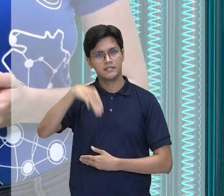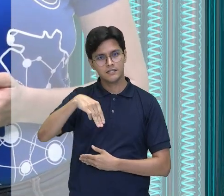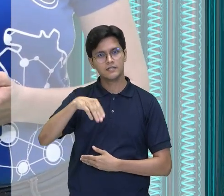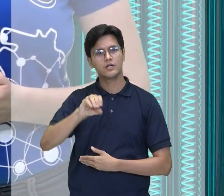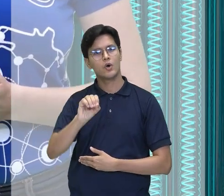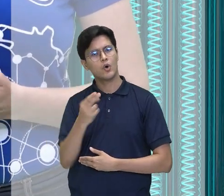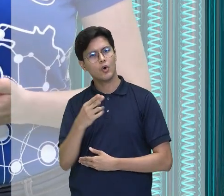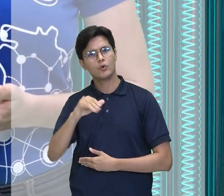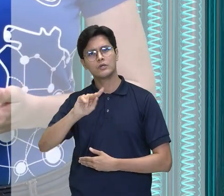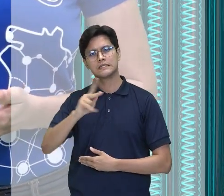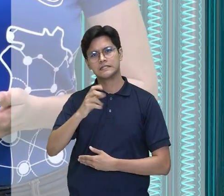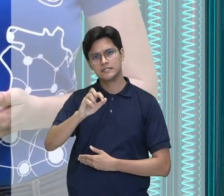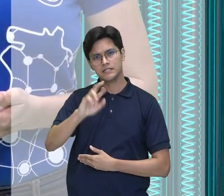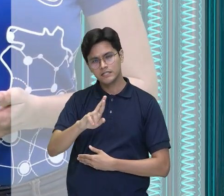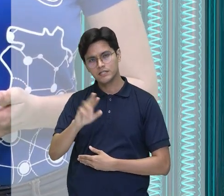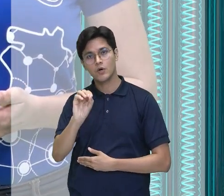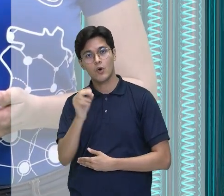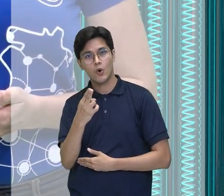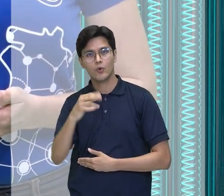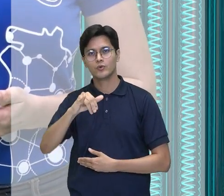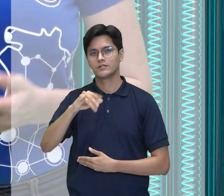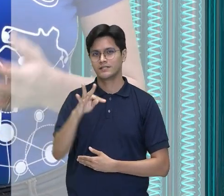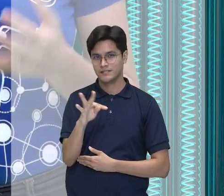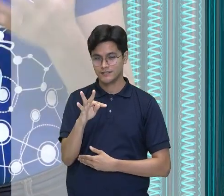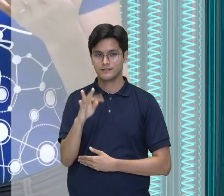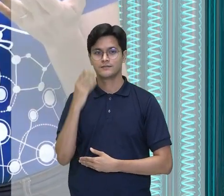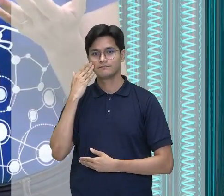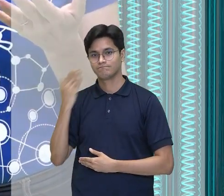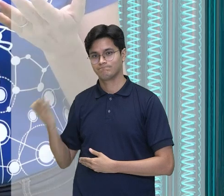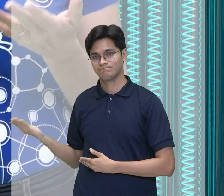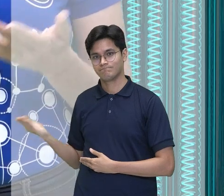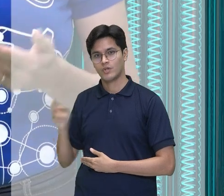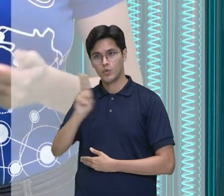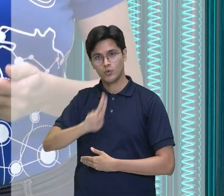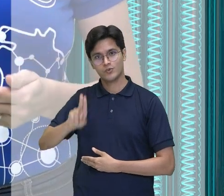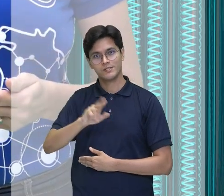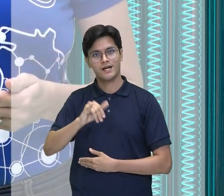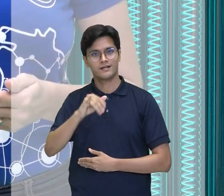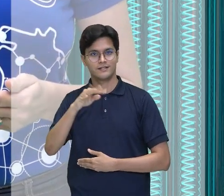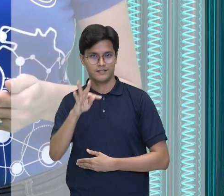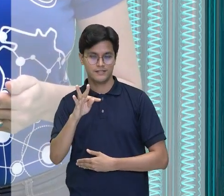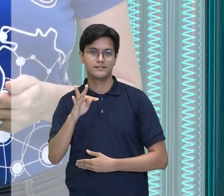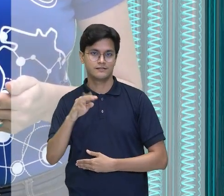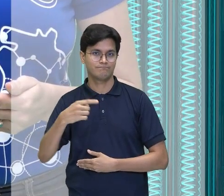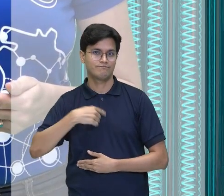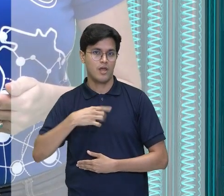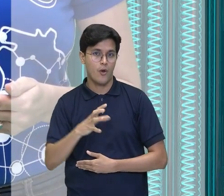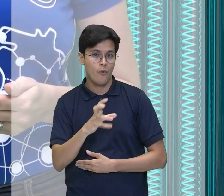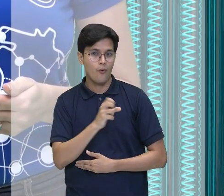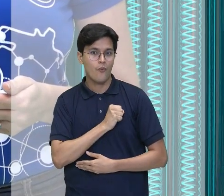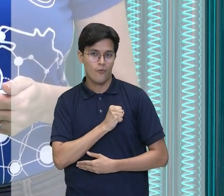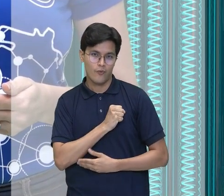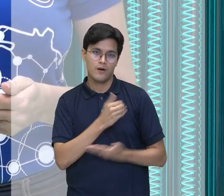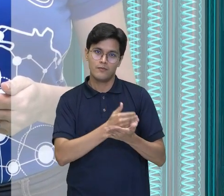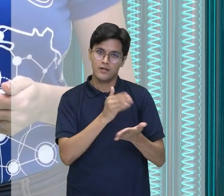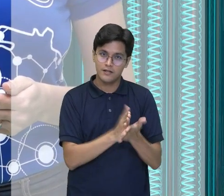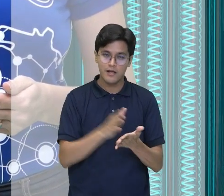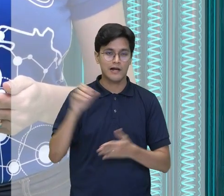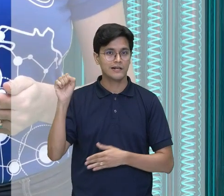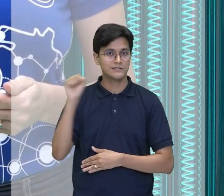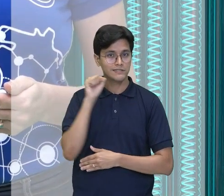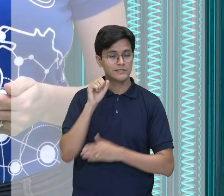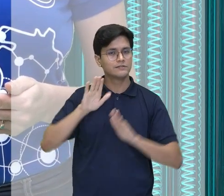Acompanhe. Então, eu vou utilizar o it. I love it. I love the carrot cake. Então, o